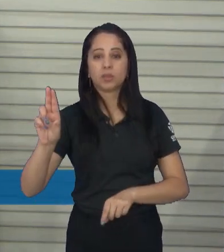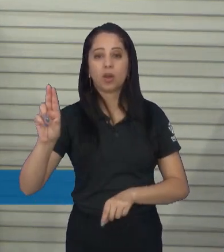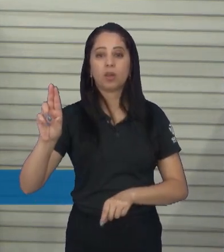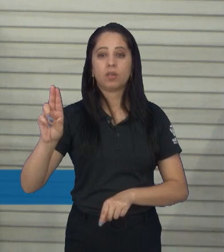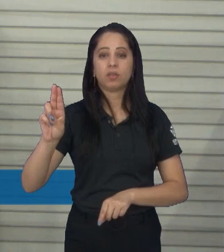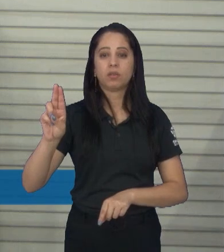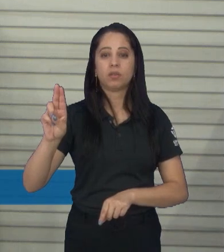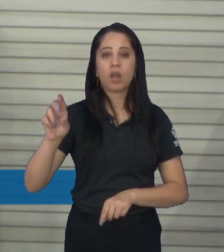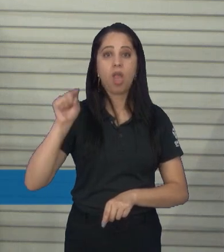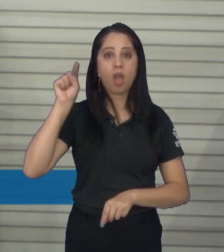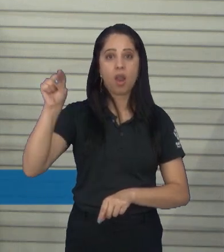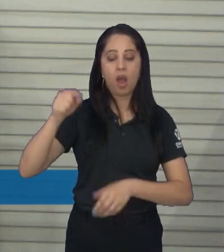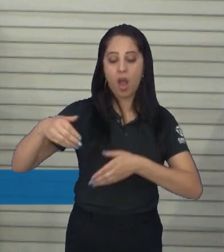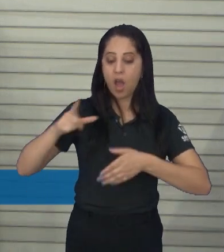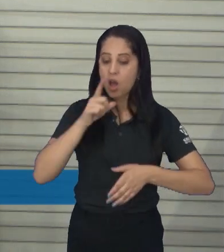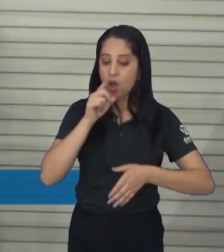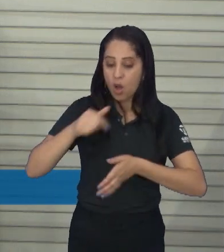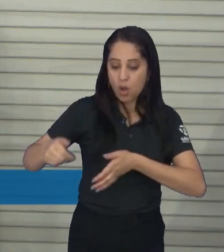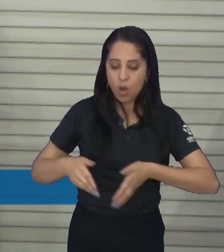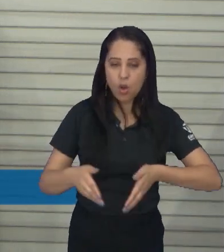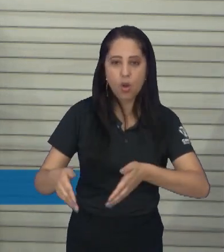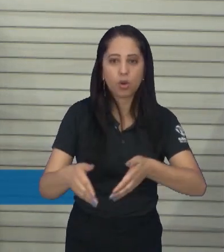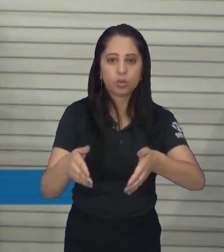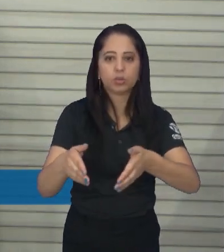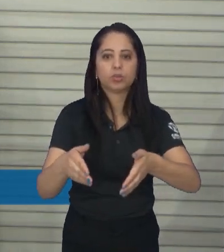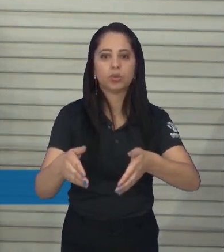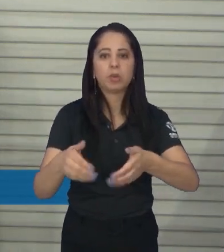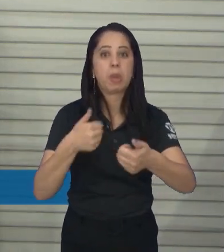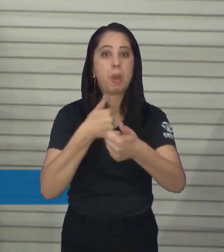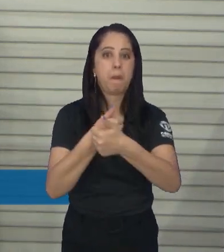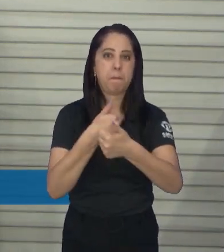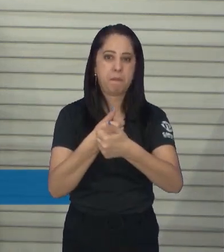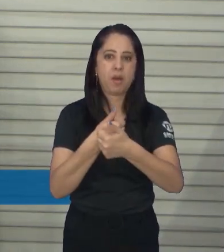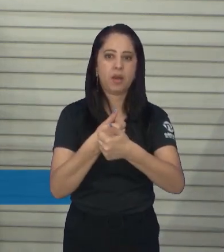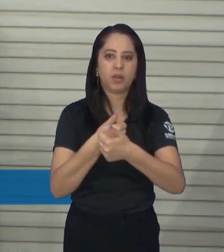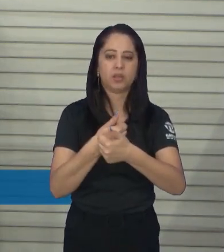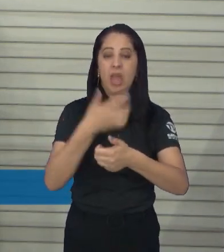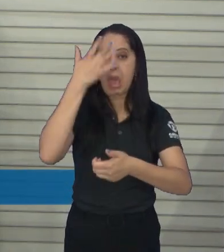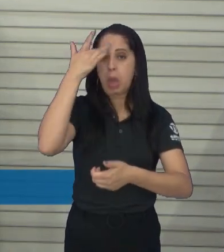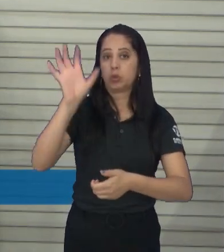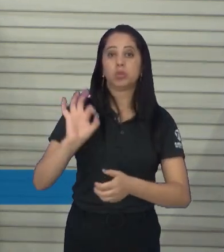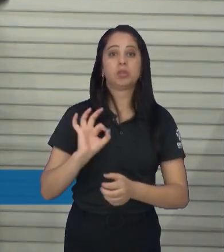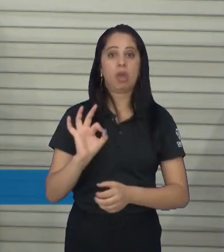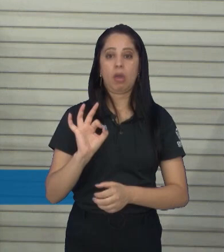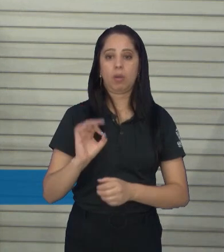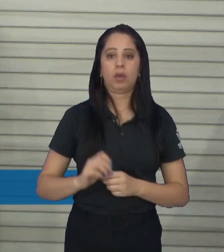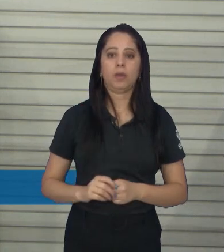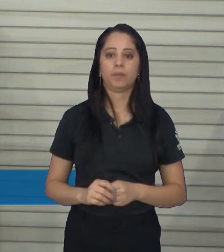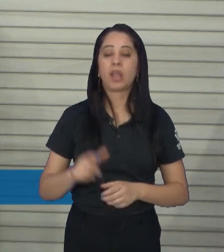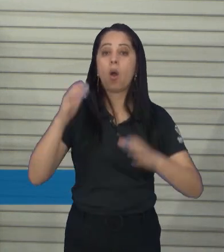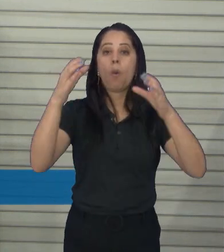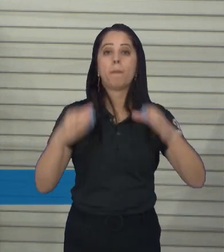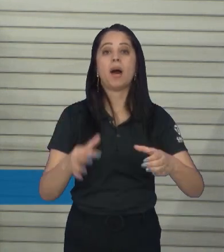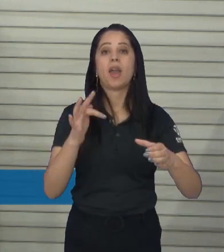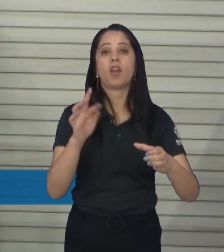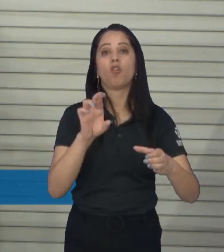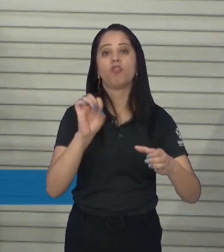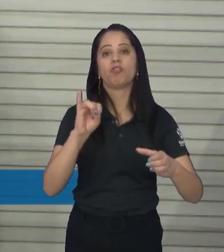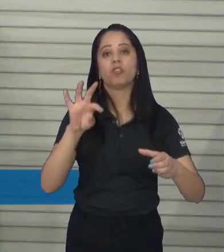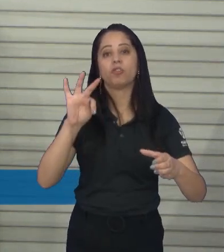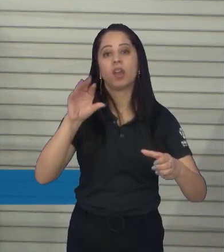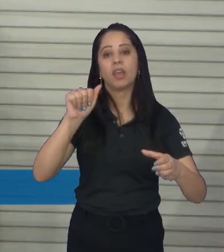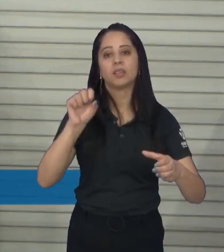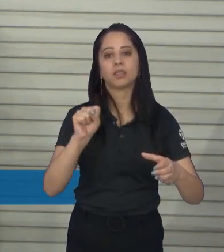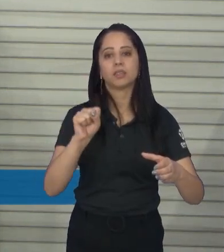chegando lá no Rio Jaguari já tá já vai subir pro jaguaria fora sair para o Freitas Eu sei que eles tão querendo aquela área lá o bairro dos Freitas tem 80 anos